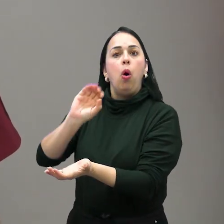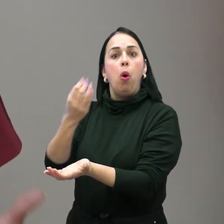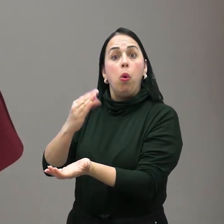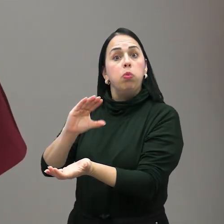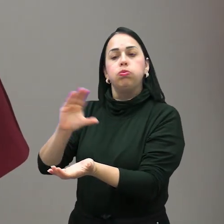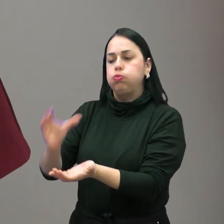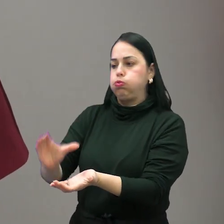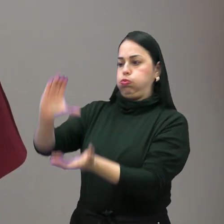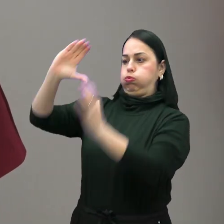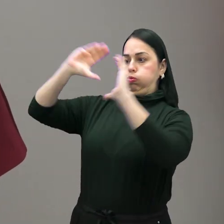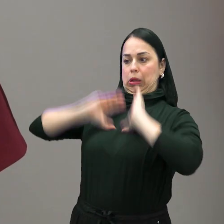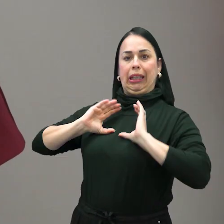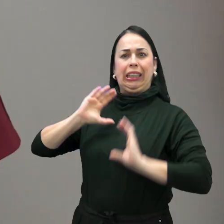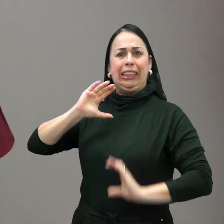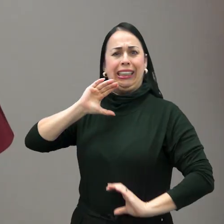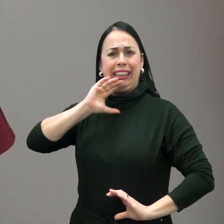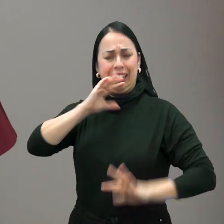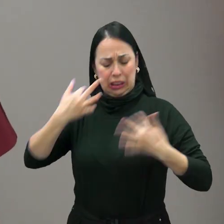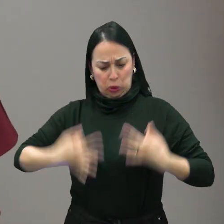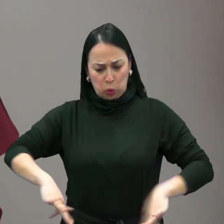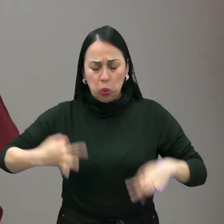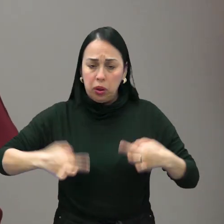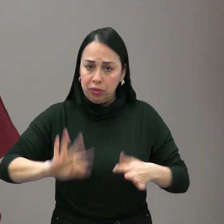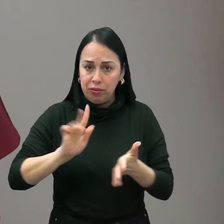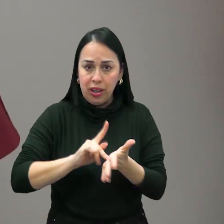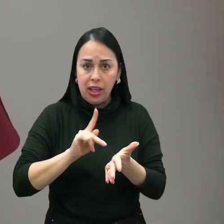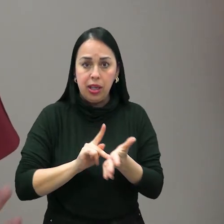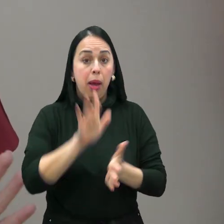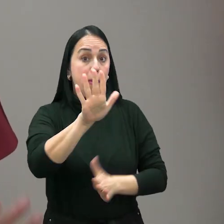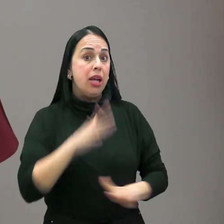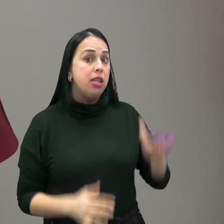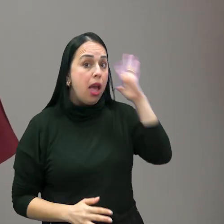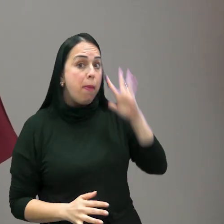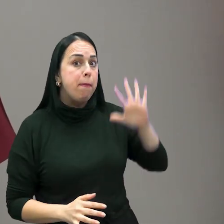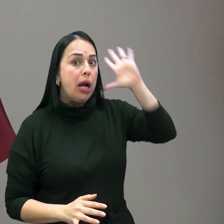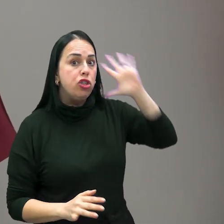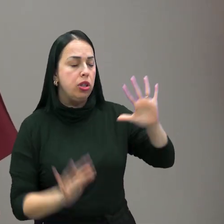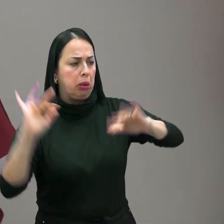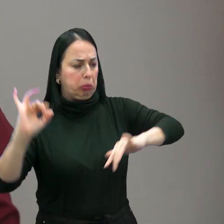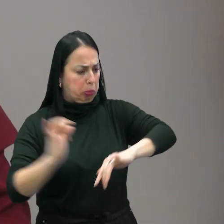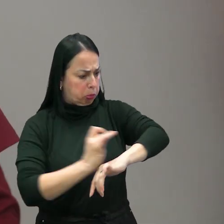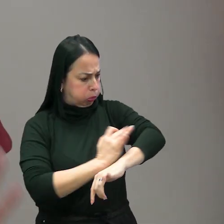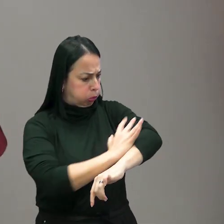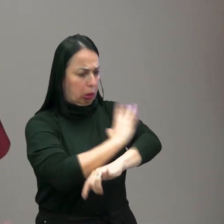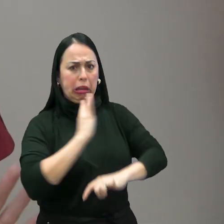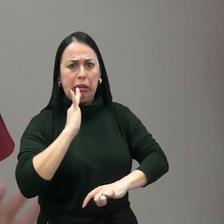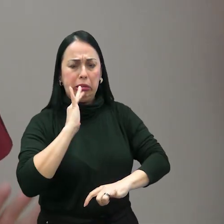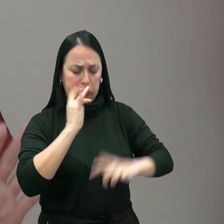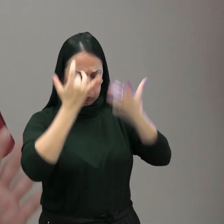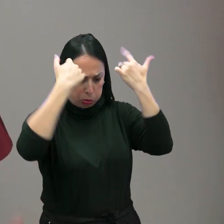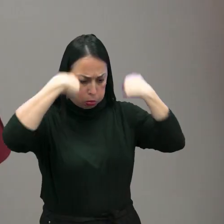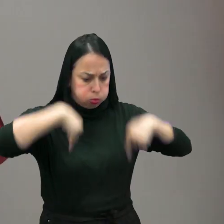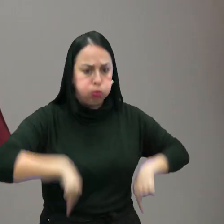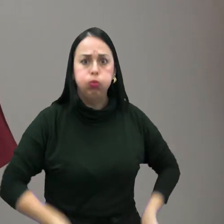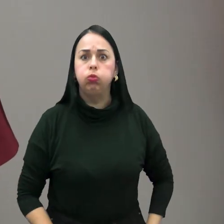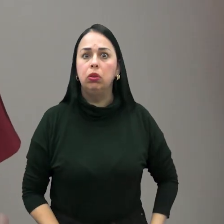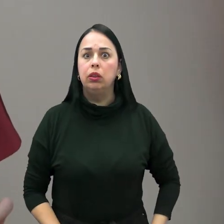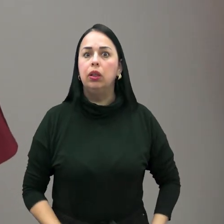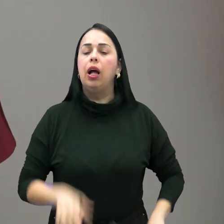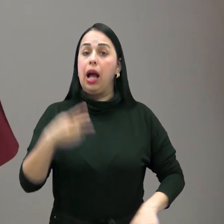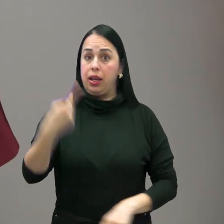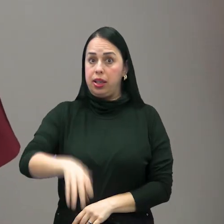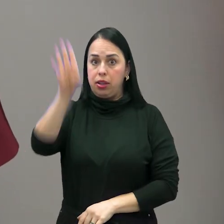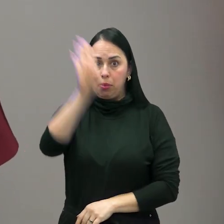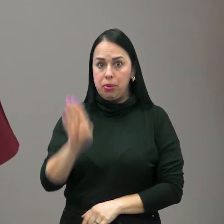algo quente na pele e doeu, né? Agora imagina só uma queimadura em grandes proporções.